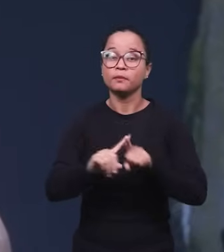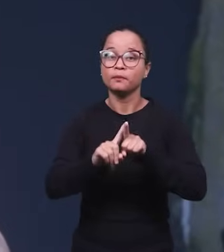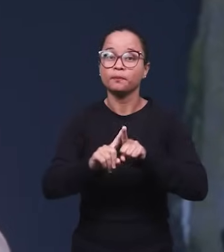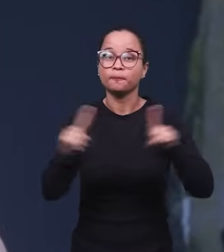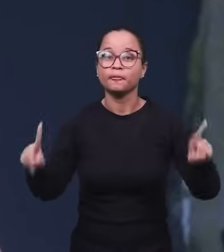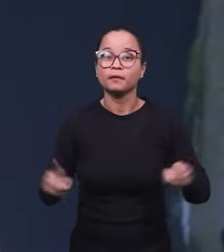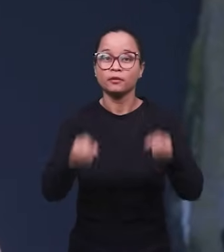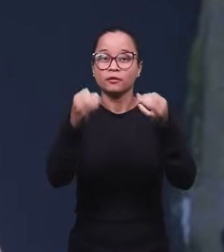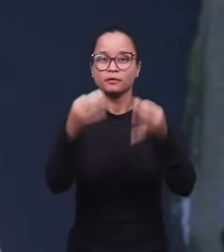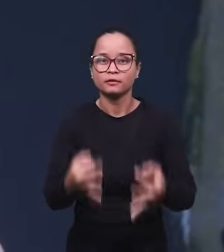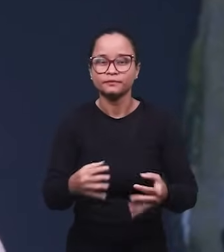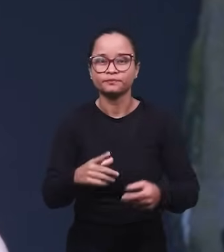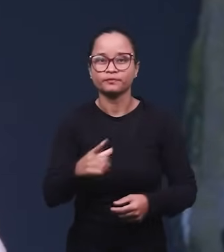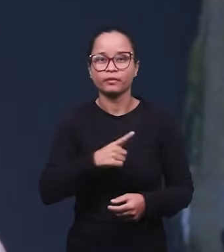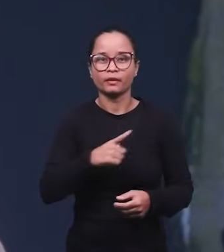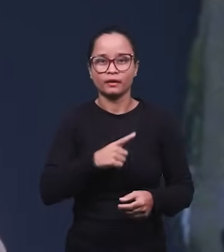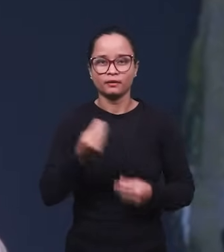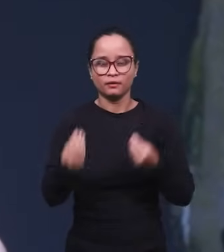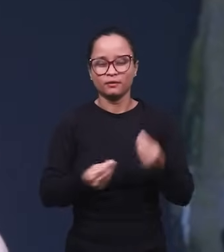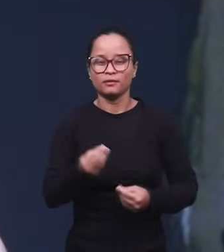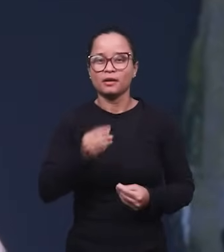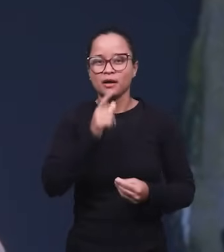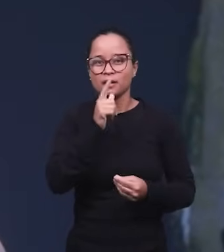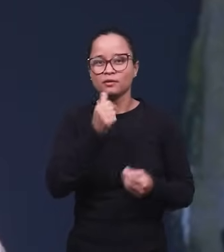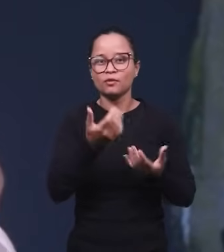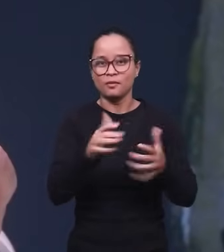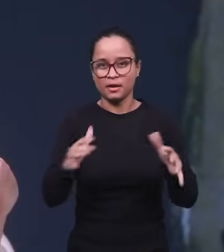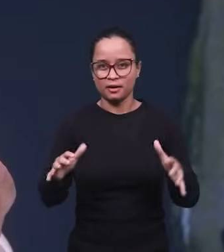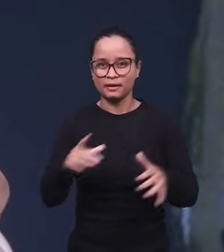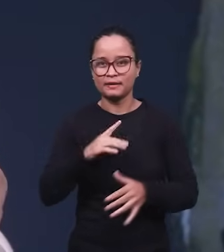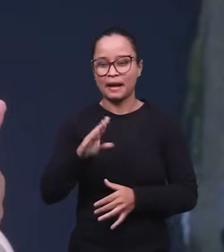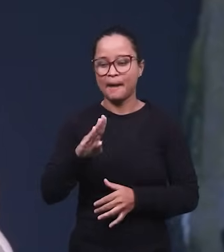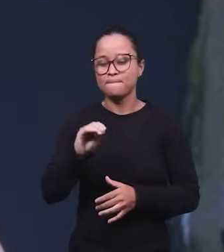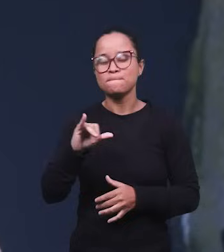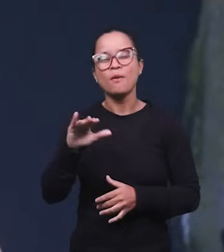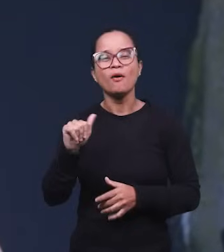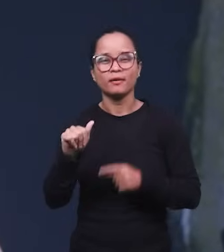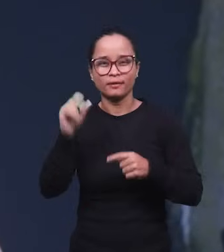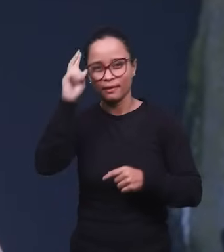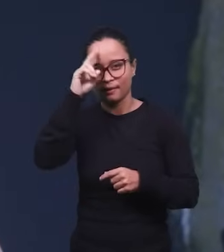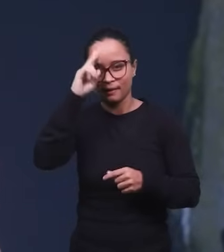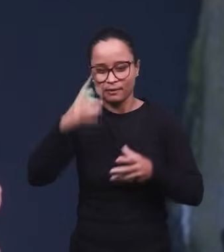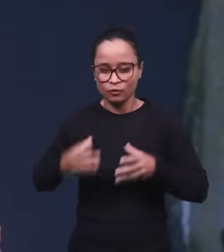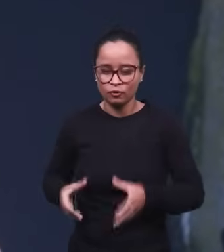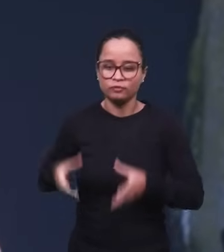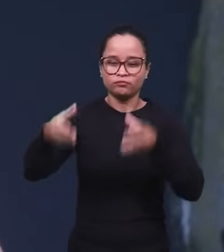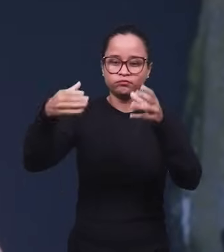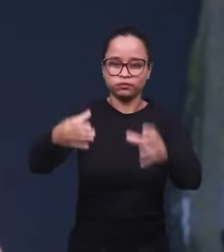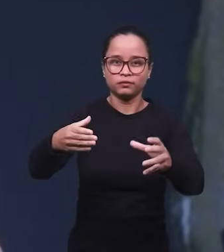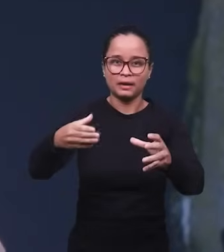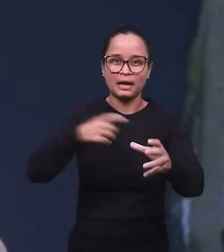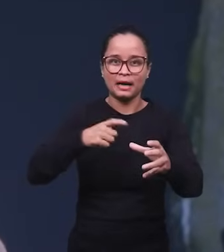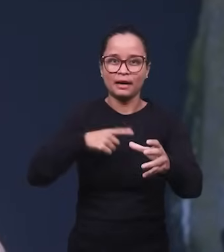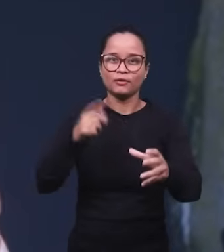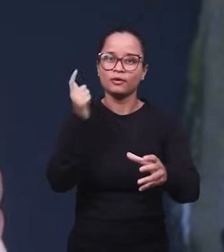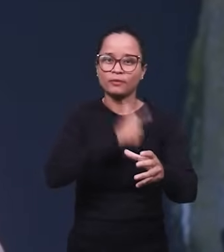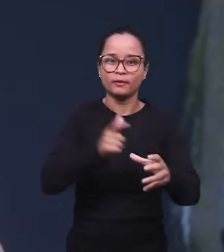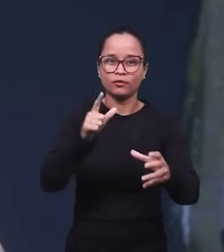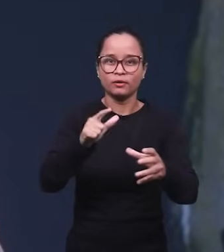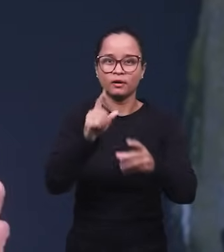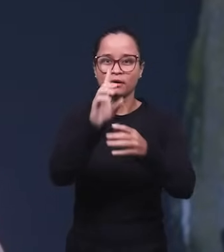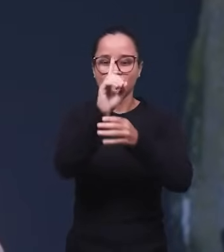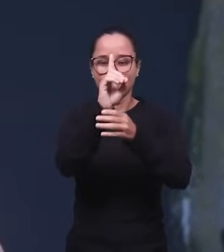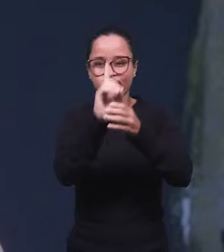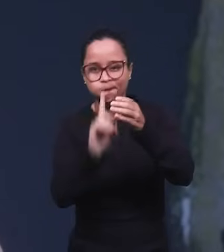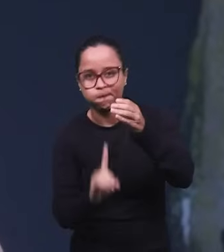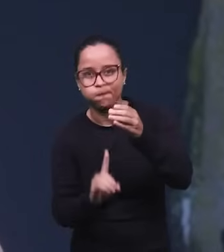foi contado o exemplo da boia, né, que era uma ilustração que a gente sempre contava na aula, aí é que eles foram entender que tipo de salvação